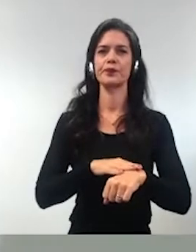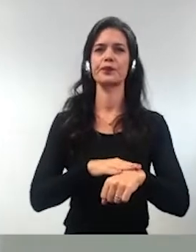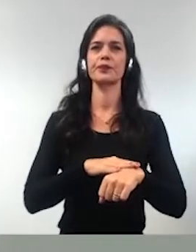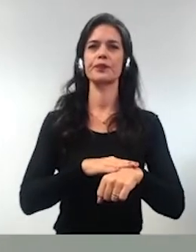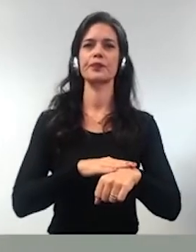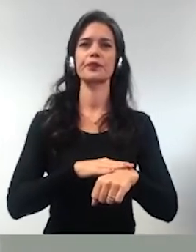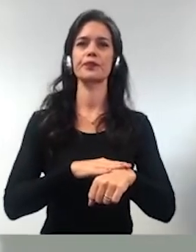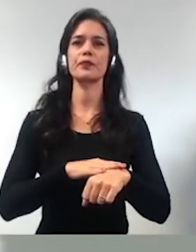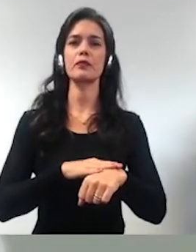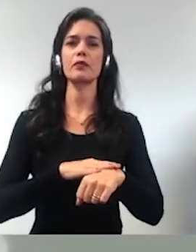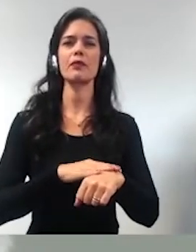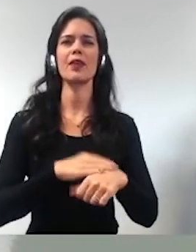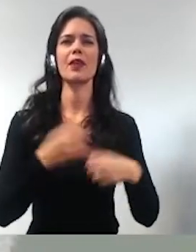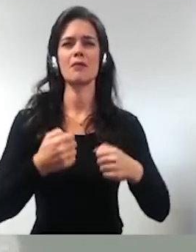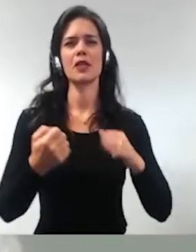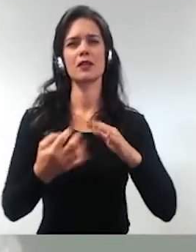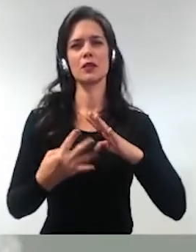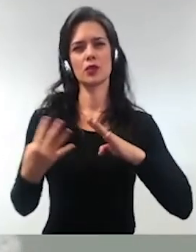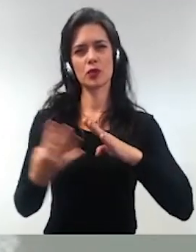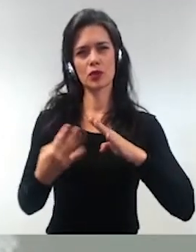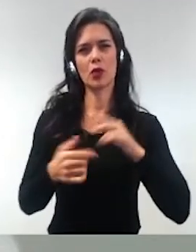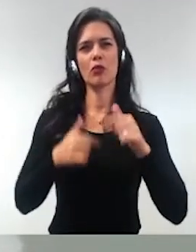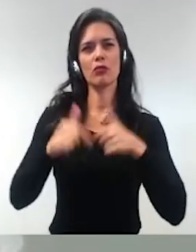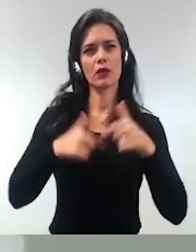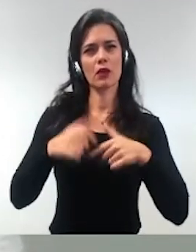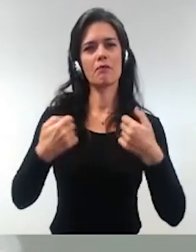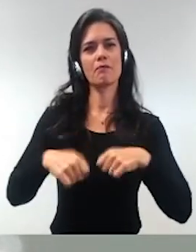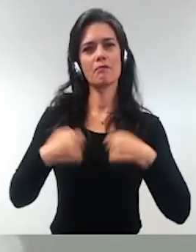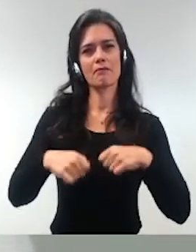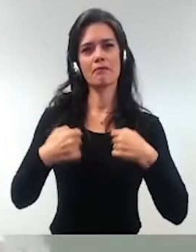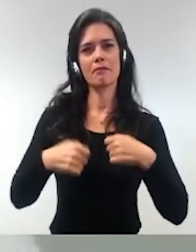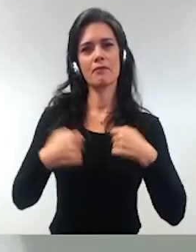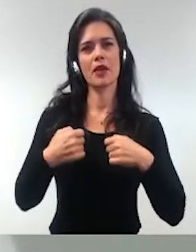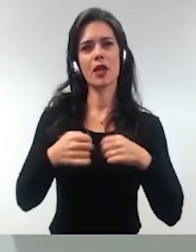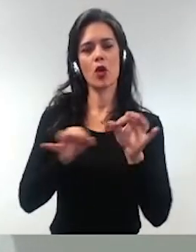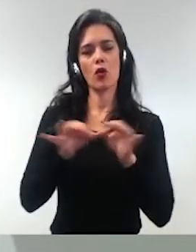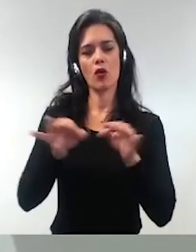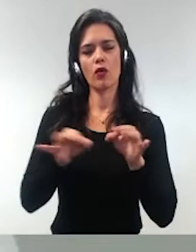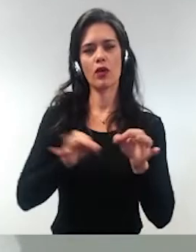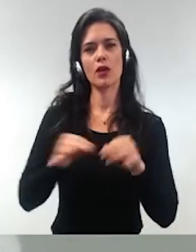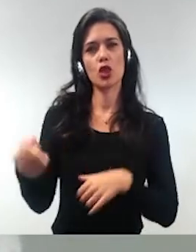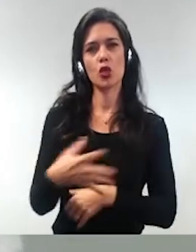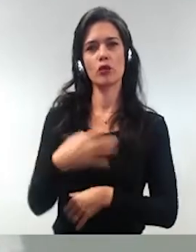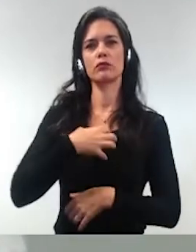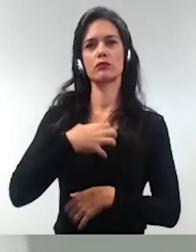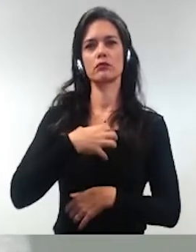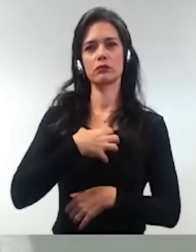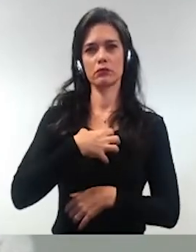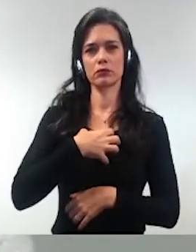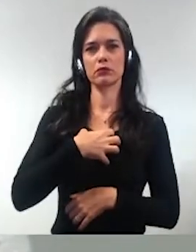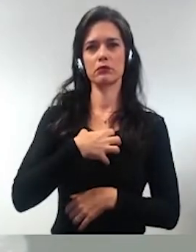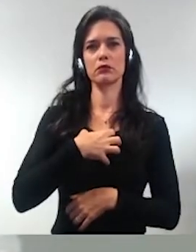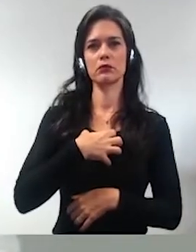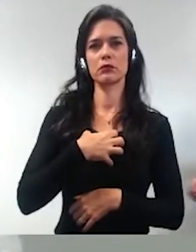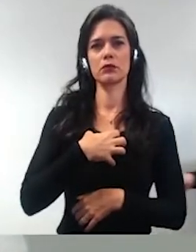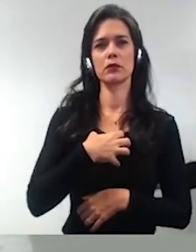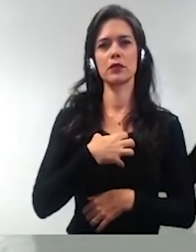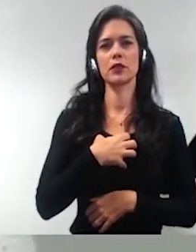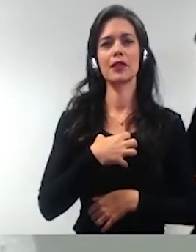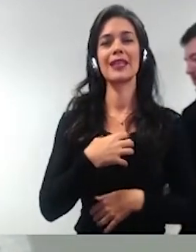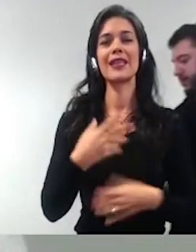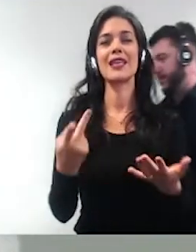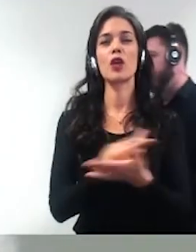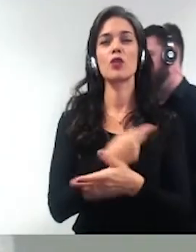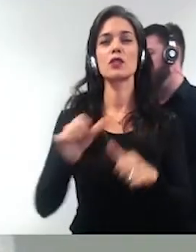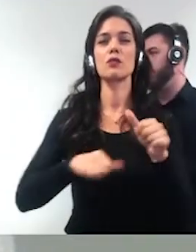de isolamento social, o trabalho teve que ser reorganizado e implicou em mudanças